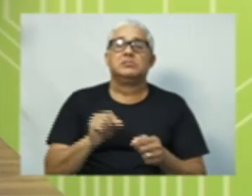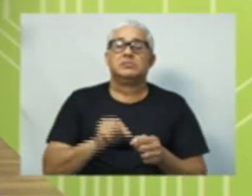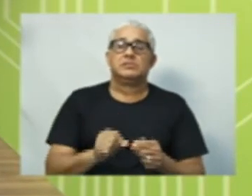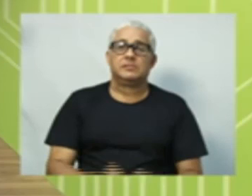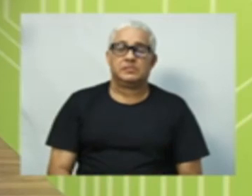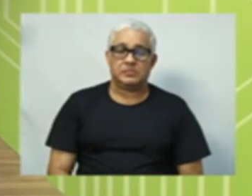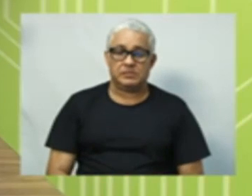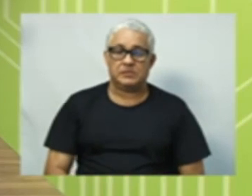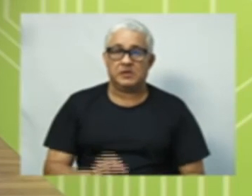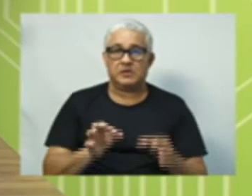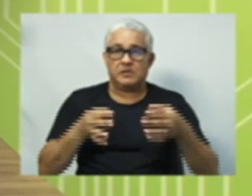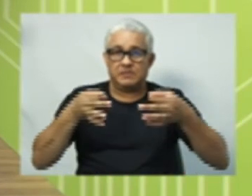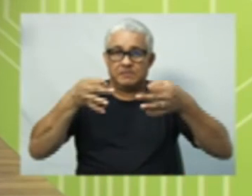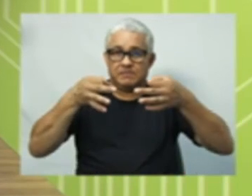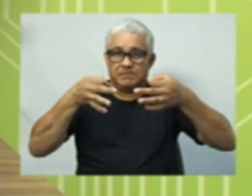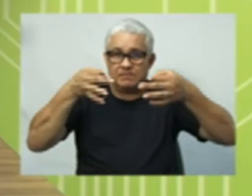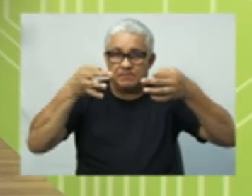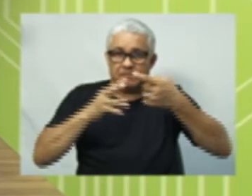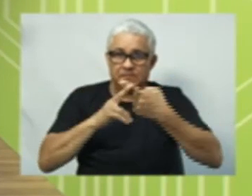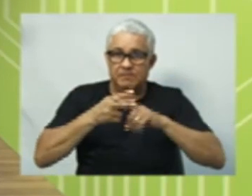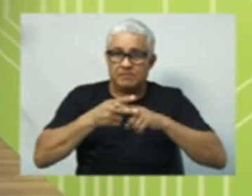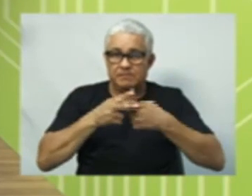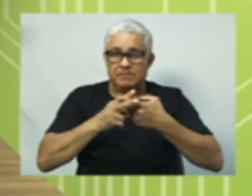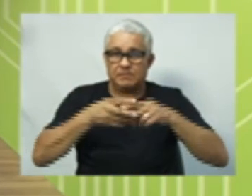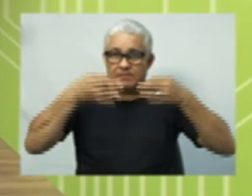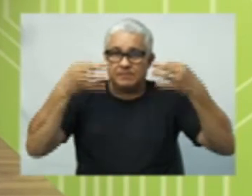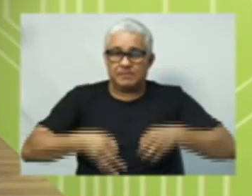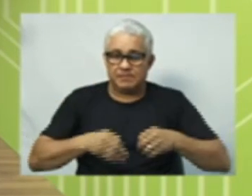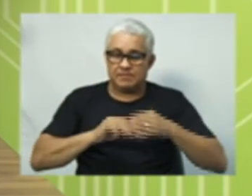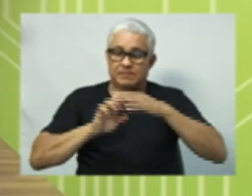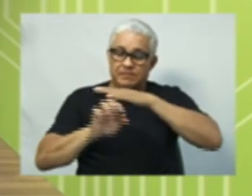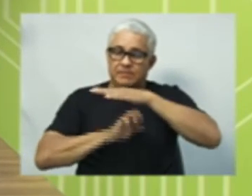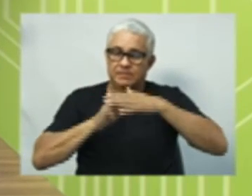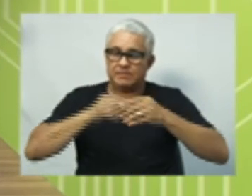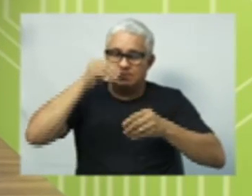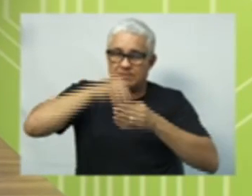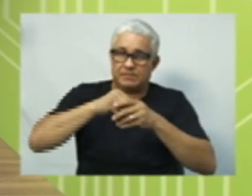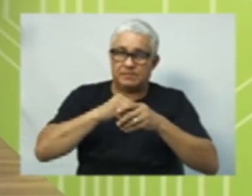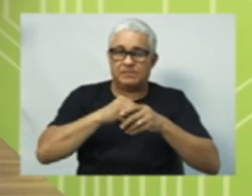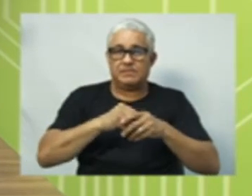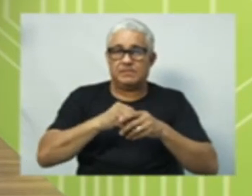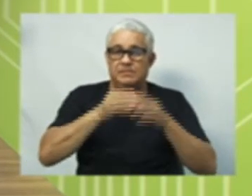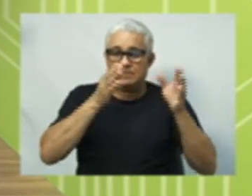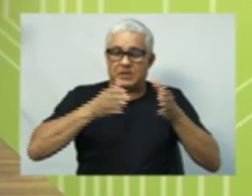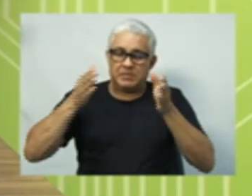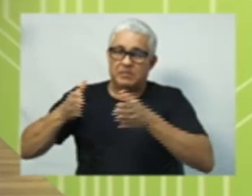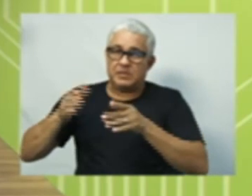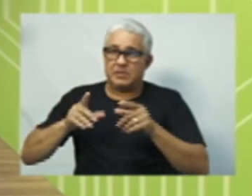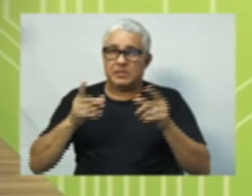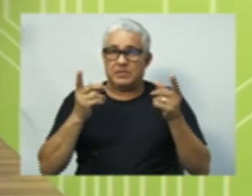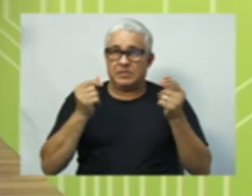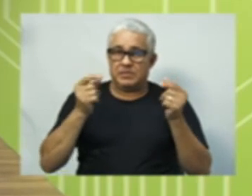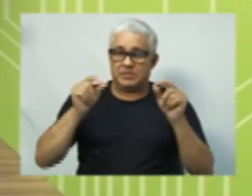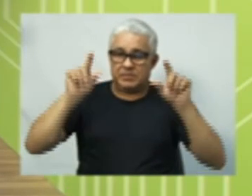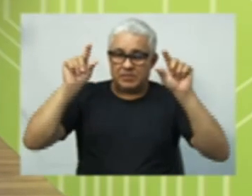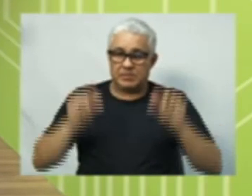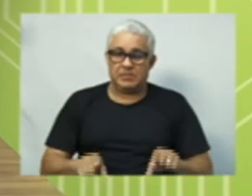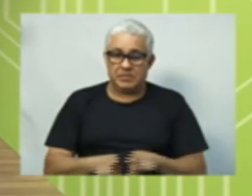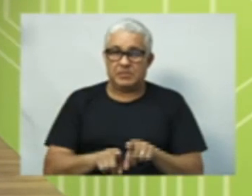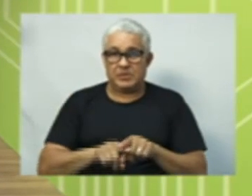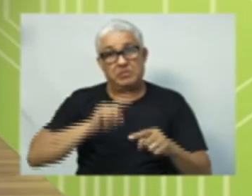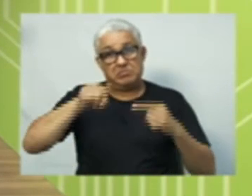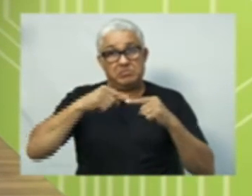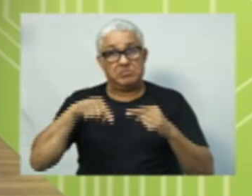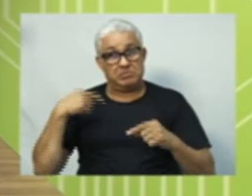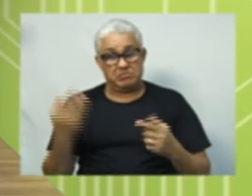a correção certa da sua classificação da sua empresa dentro de um tributo correto, diminuindo seus impostos. Portanto, esse era o nosso